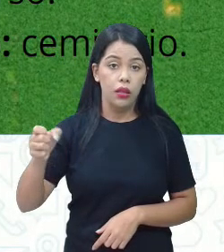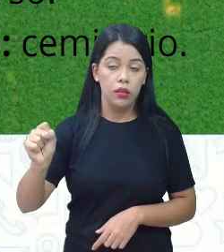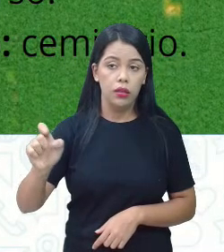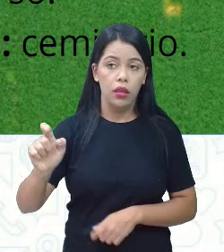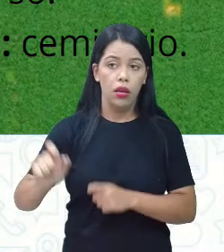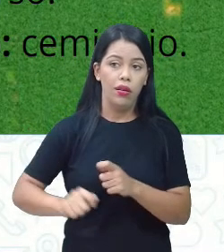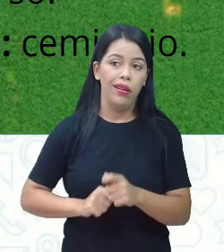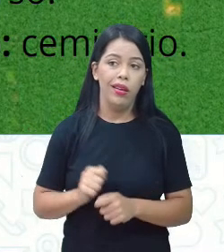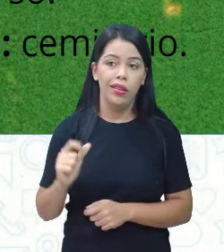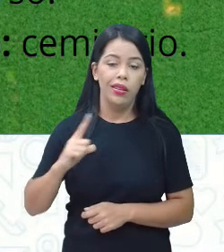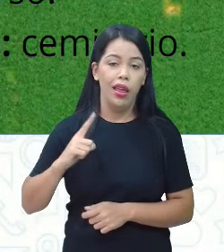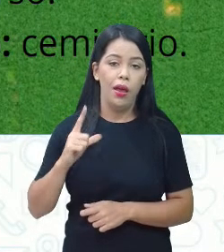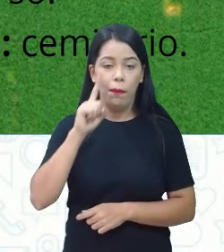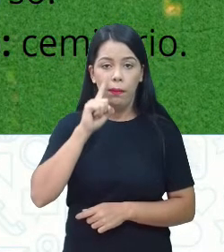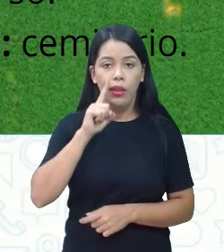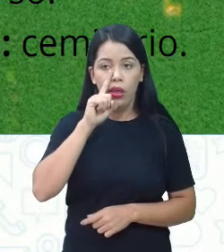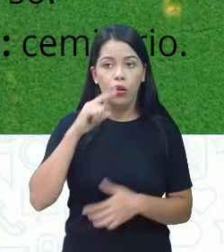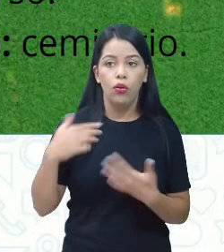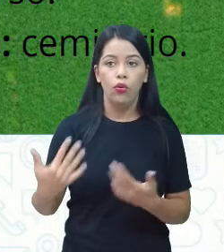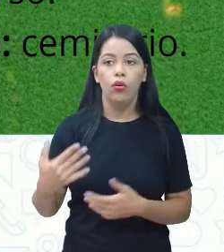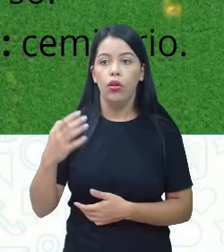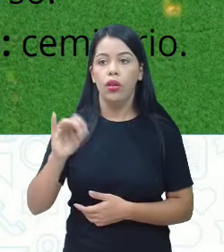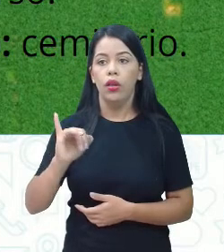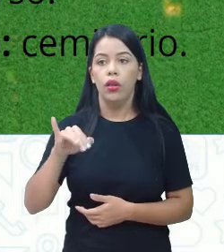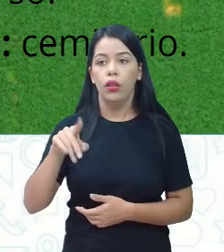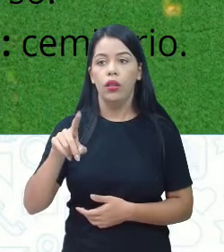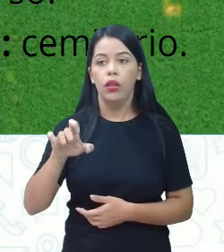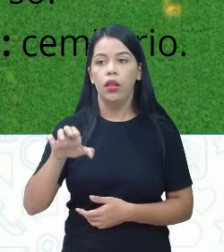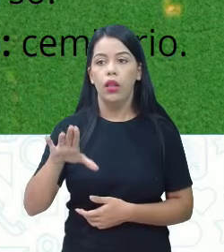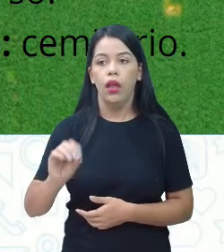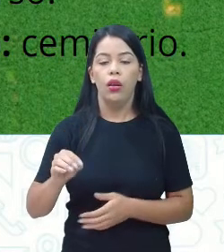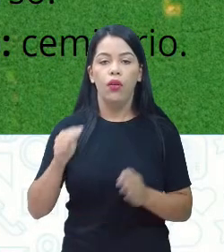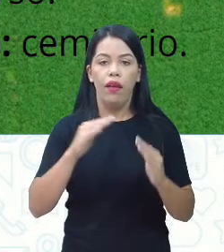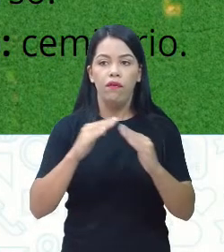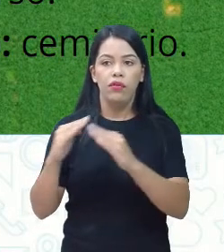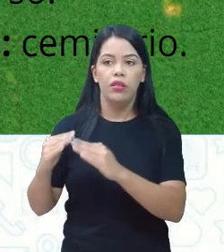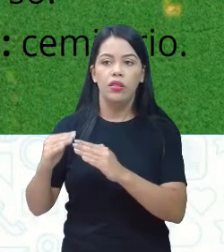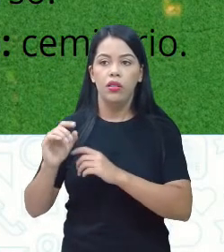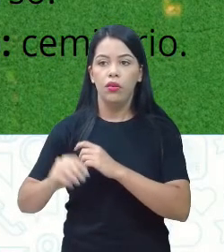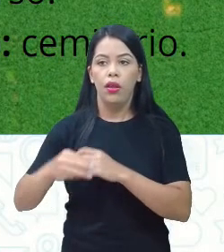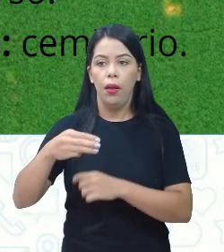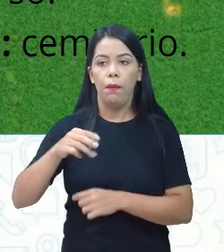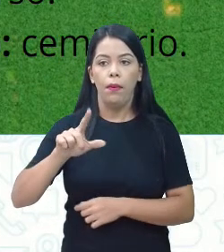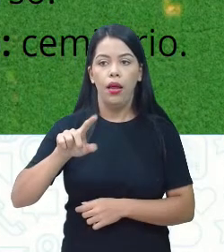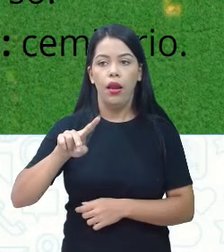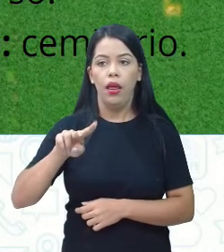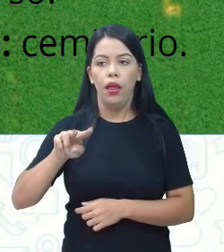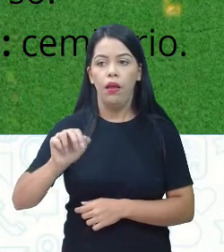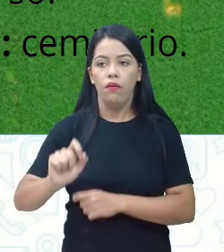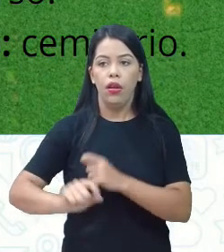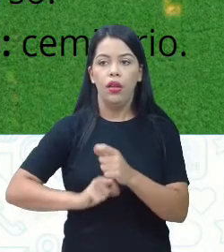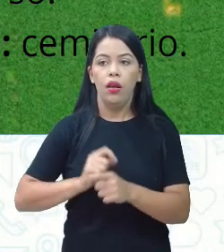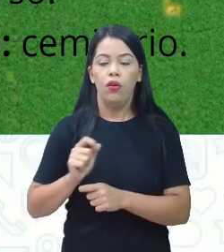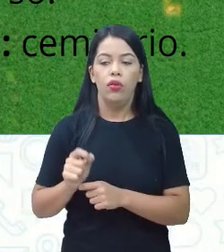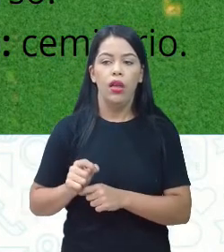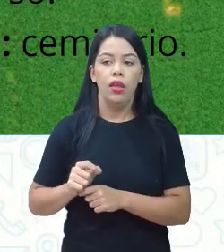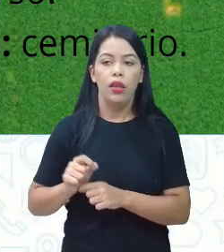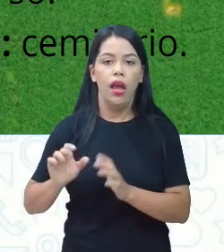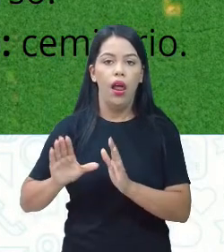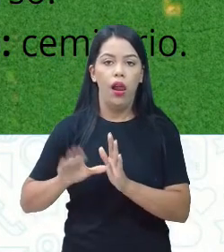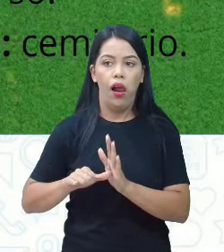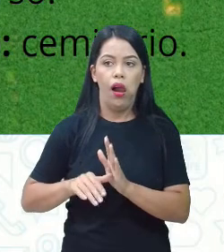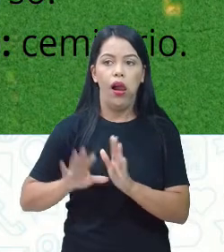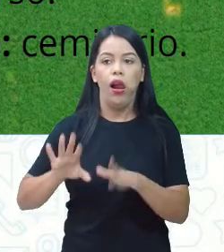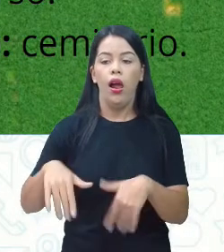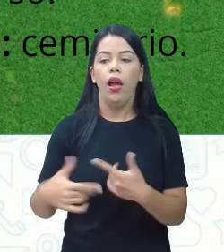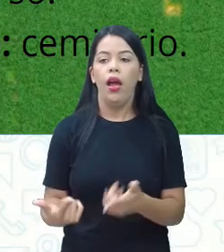ao lado vizinho, maleva, que é bandido, perverso, e Campo Santo, que é cemitério. E aí eu confesso que de todas essas